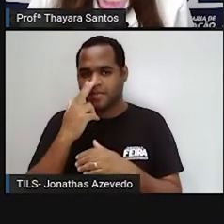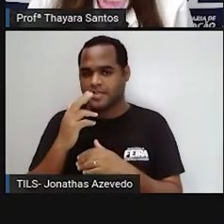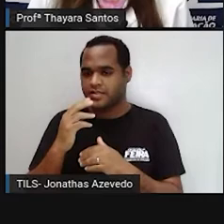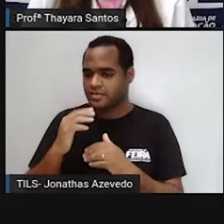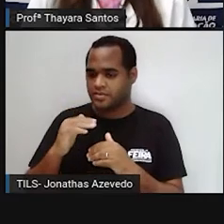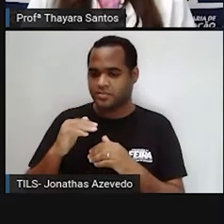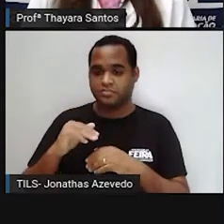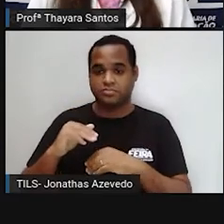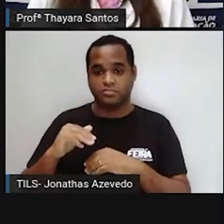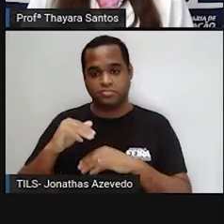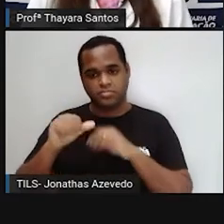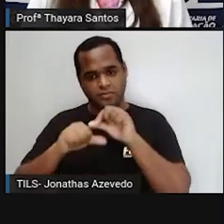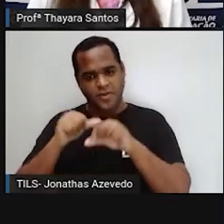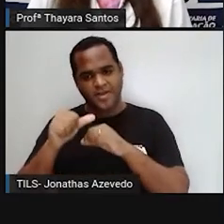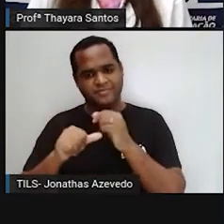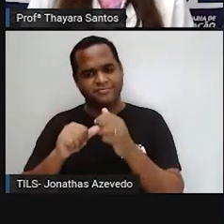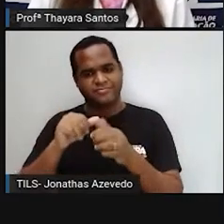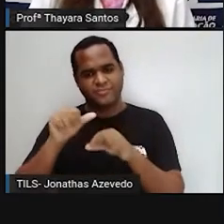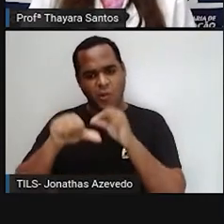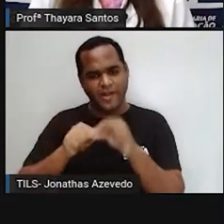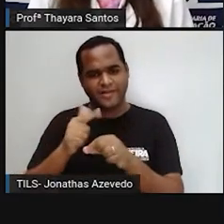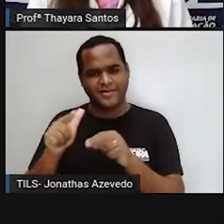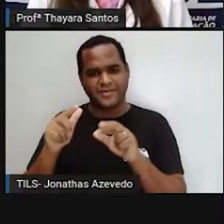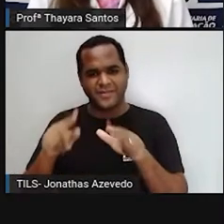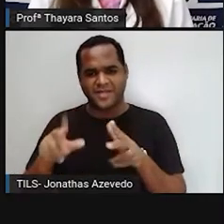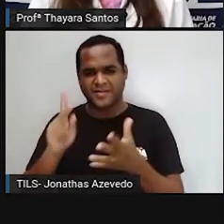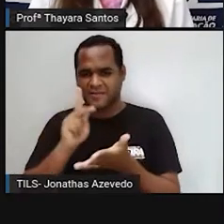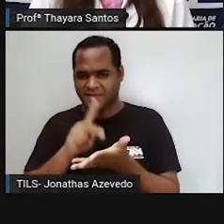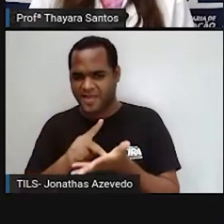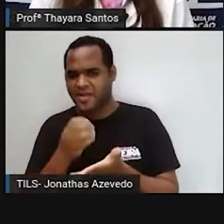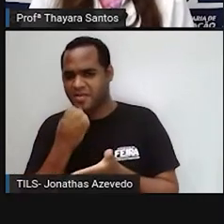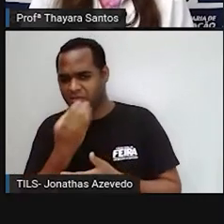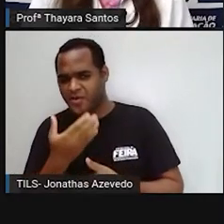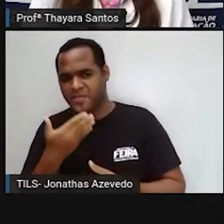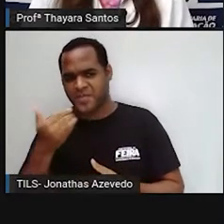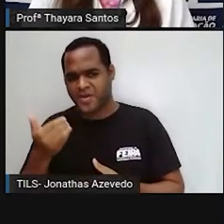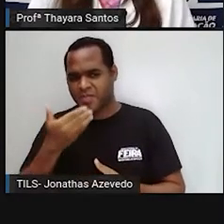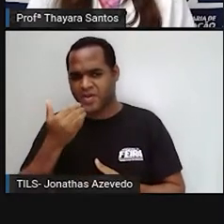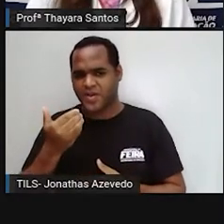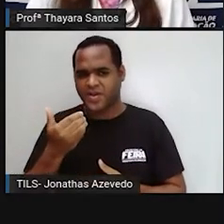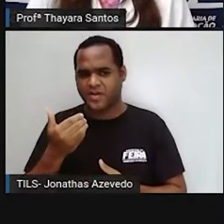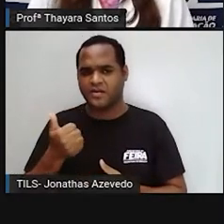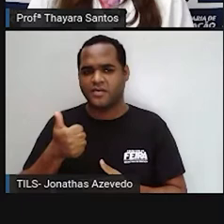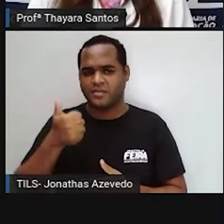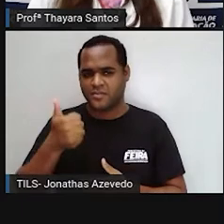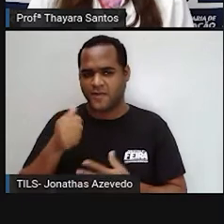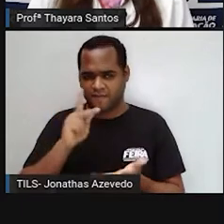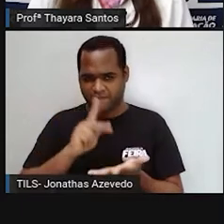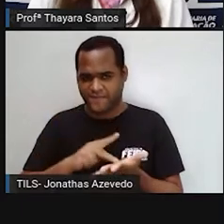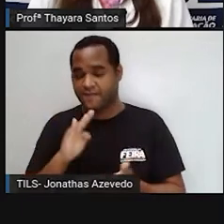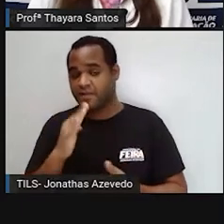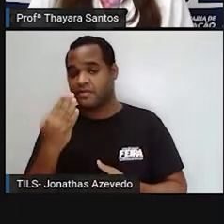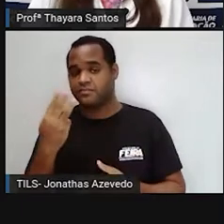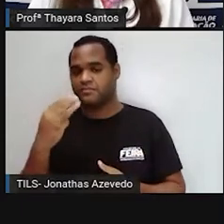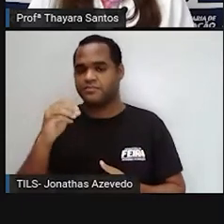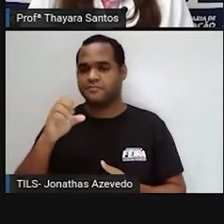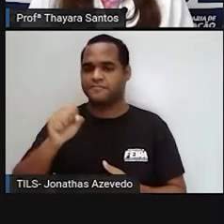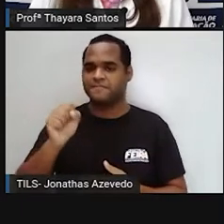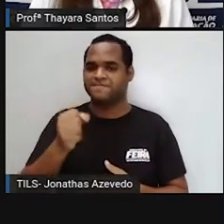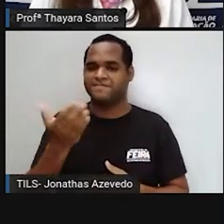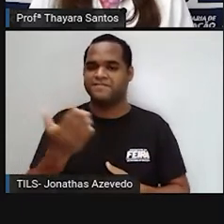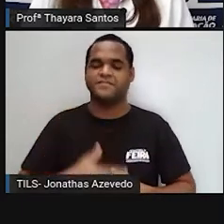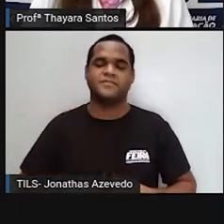mesmo que melhoria. Essa afirmação é verdadeira ou é falsa? 30 segundos para vocês.